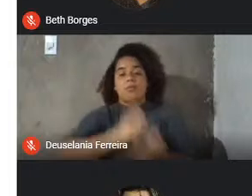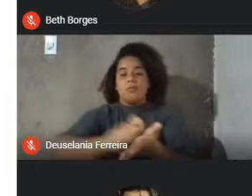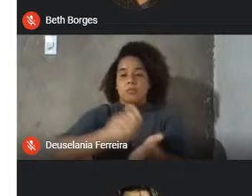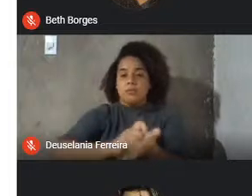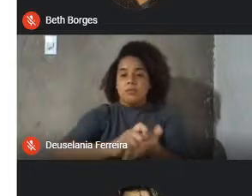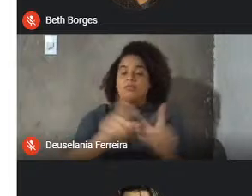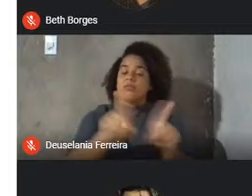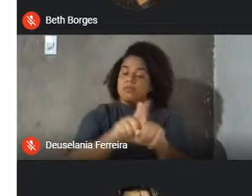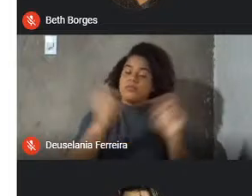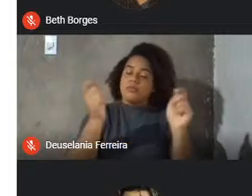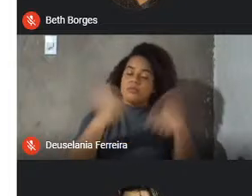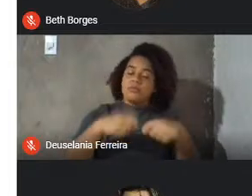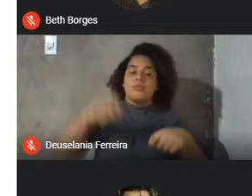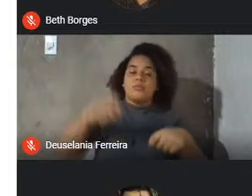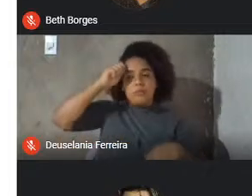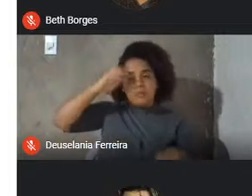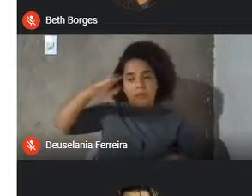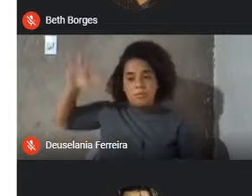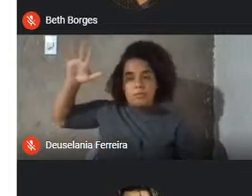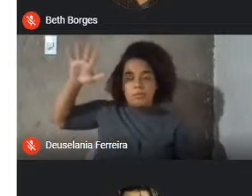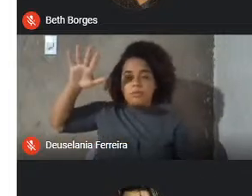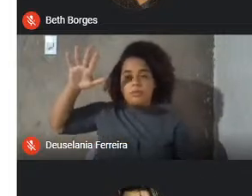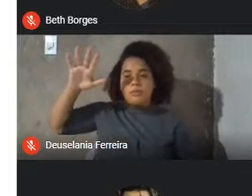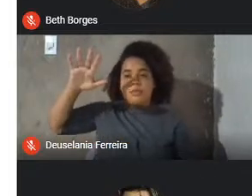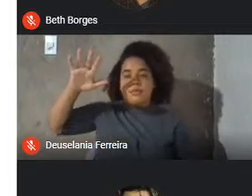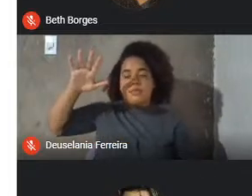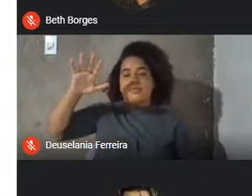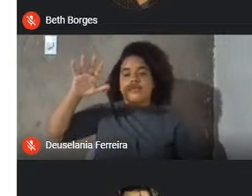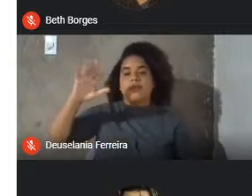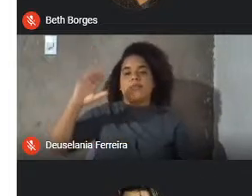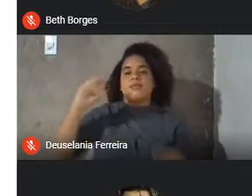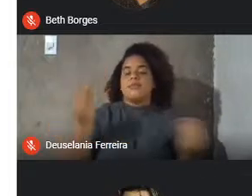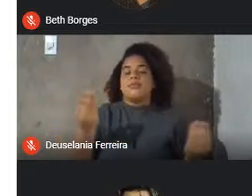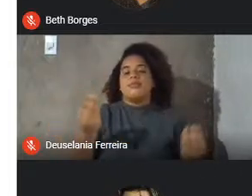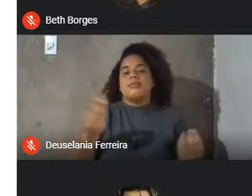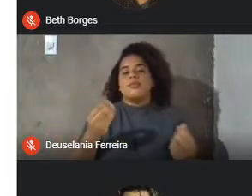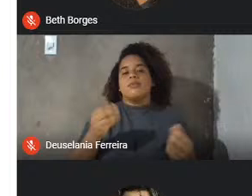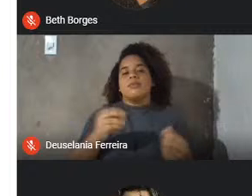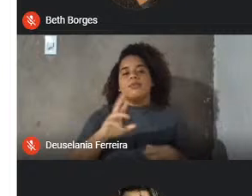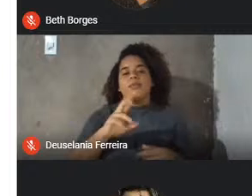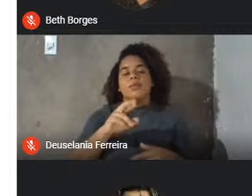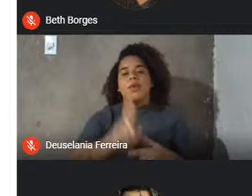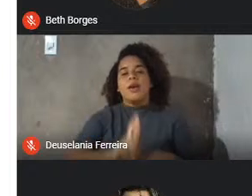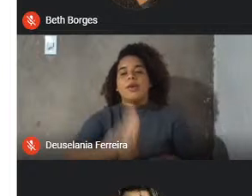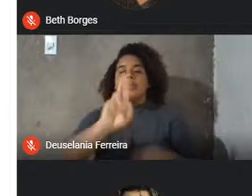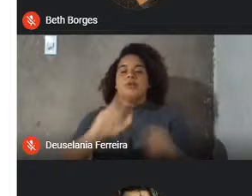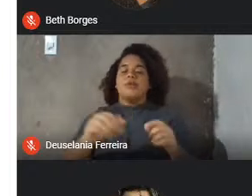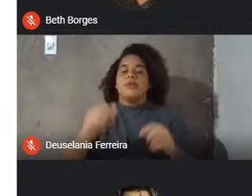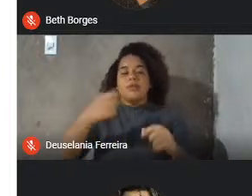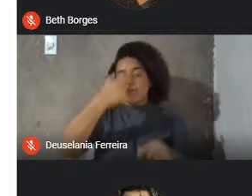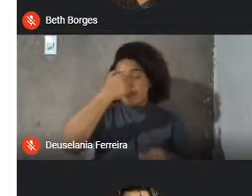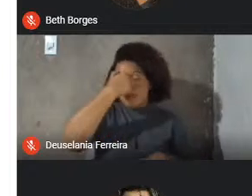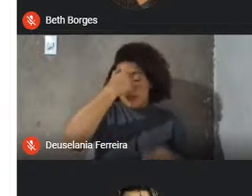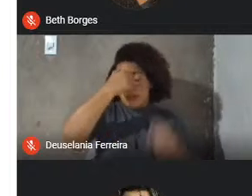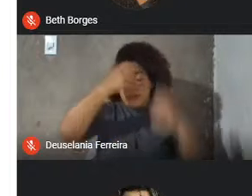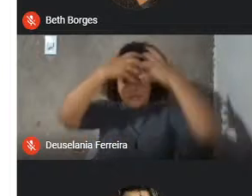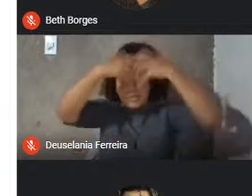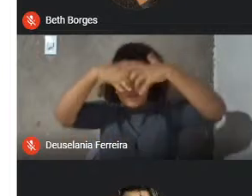como imagem. E como uma representação mental, como a gente viu anteriormente. Por exemplo, a imagem da